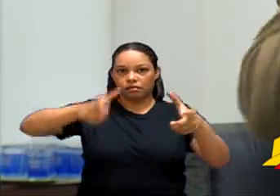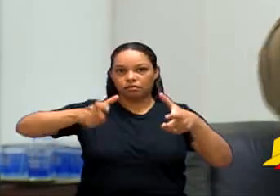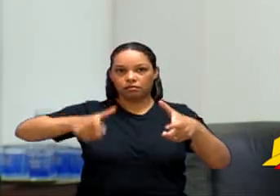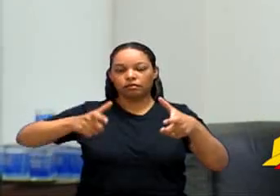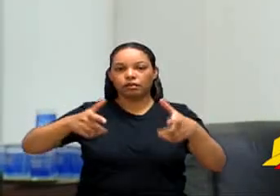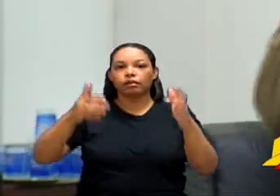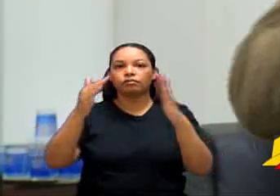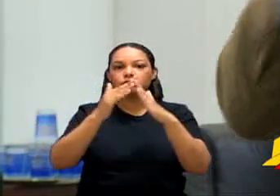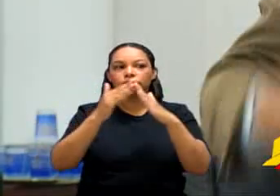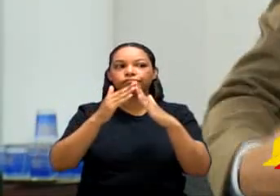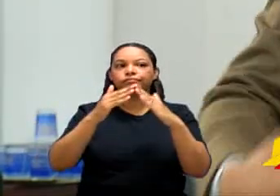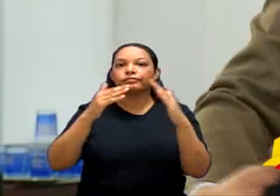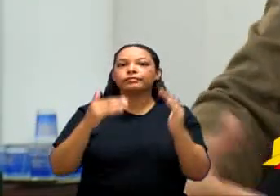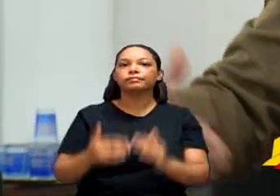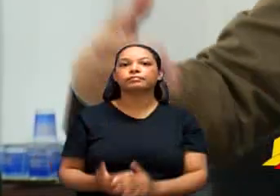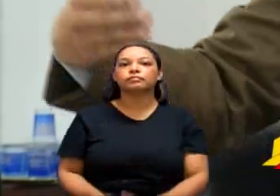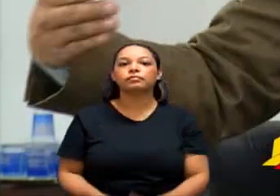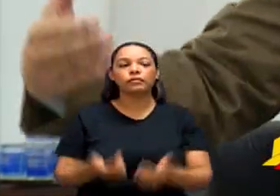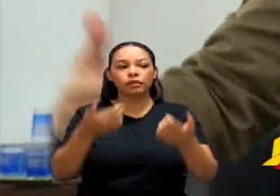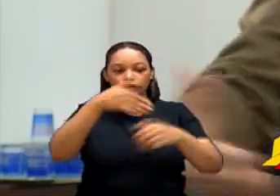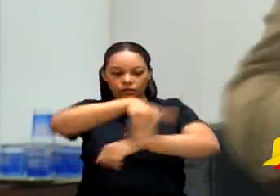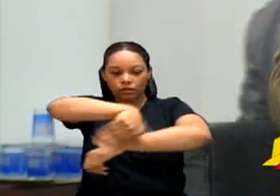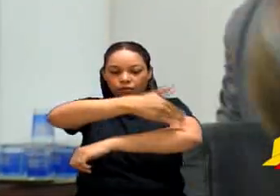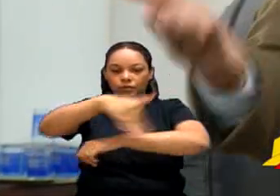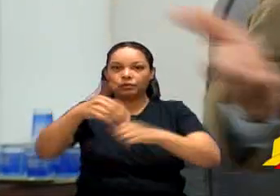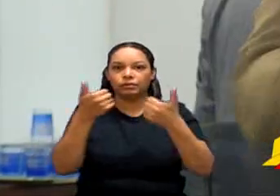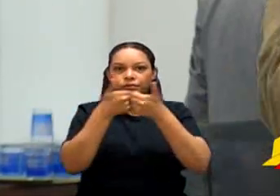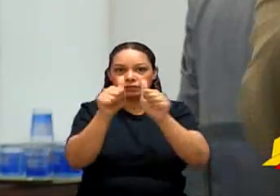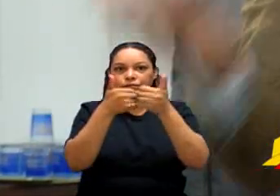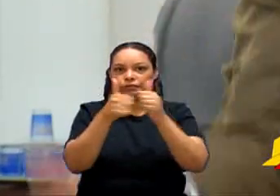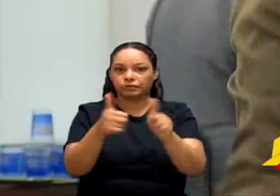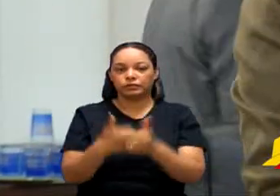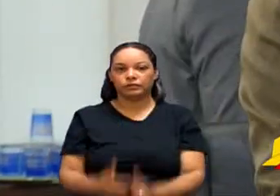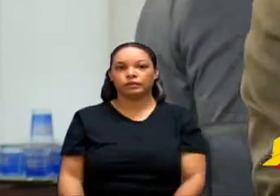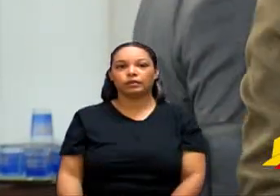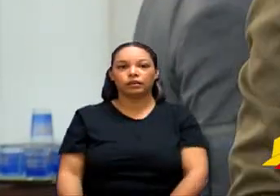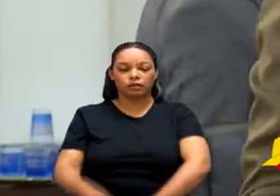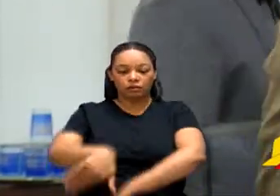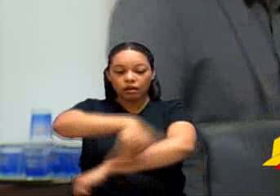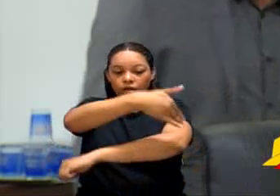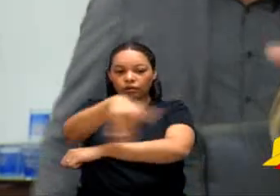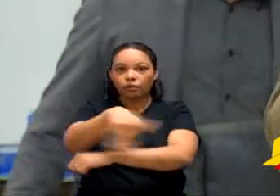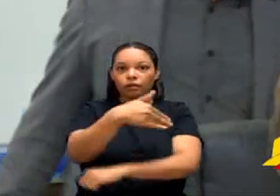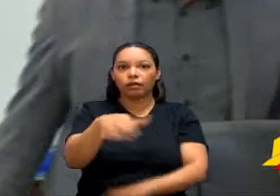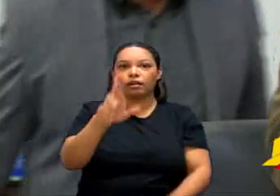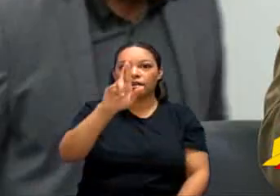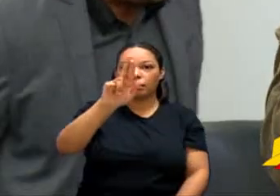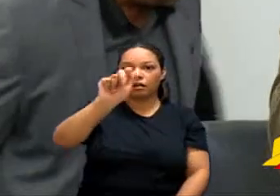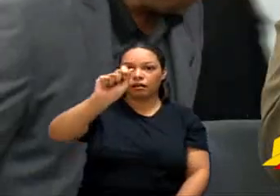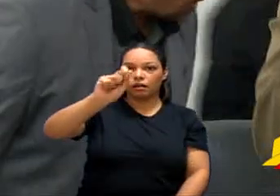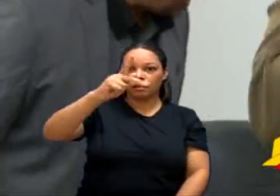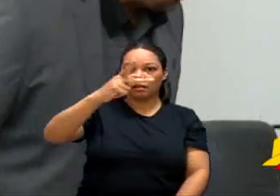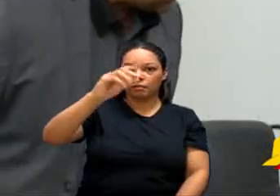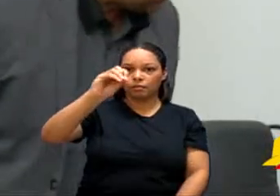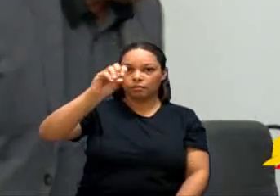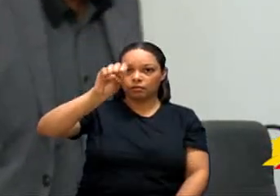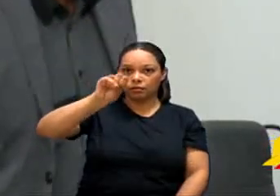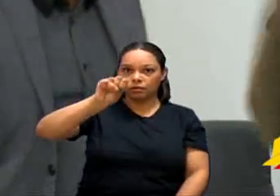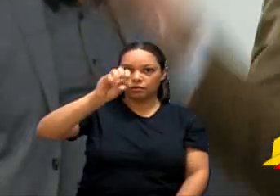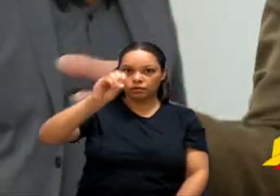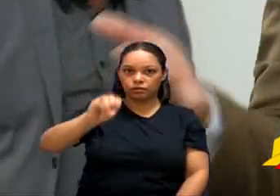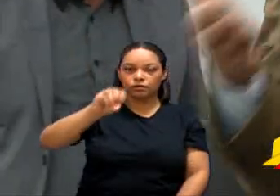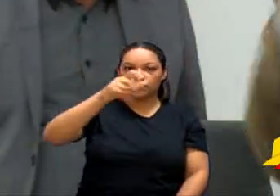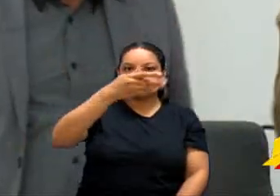rodovias, vereador Treviso, que a gente tem lá a rodovia Raposo Tavares, que são 30 e poucos quilômetros, que corta nosso município de